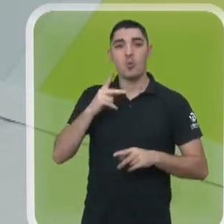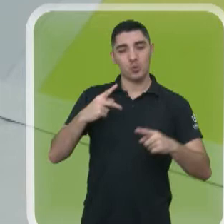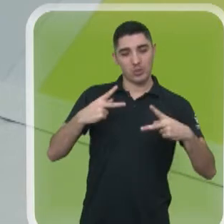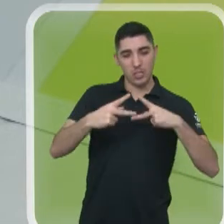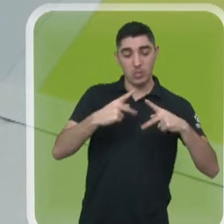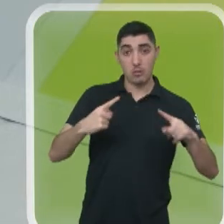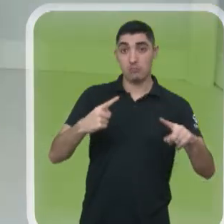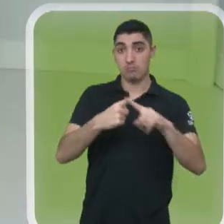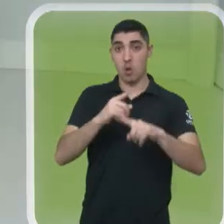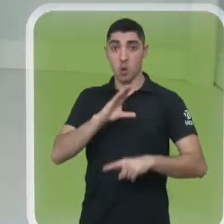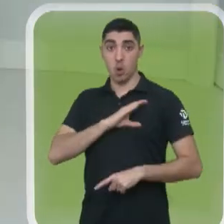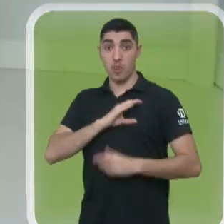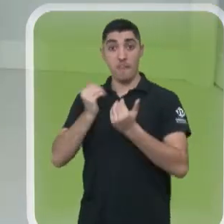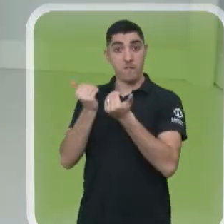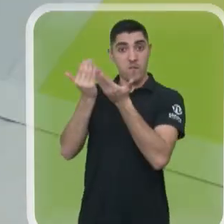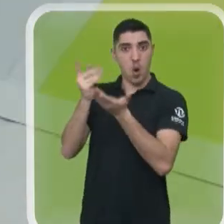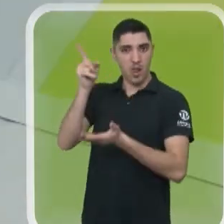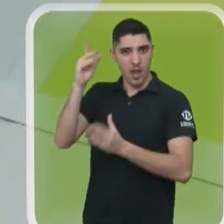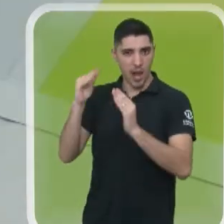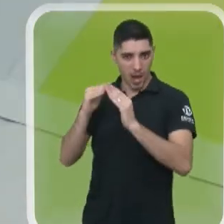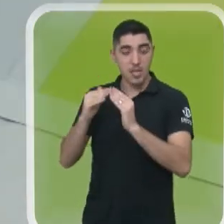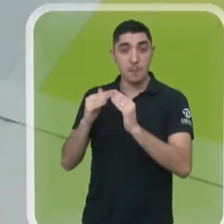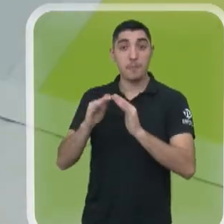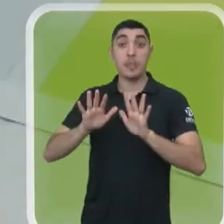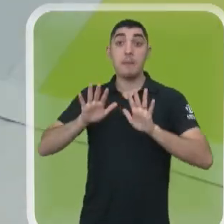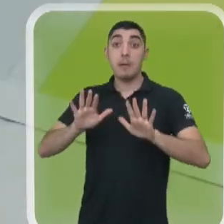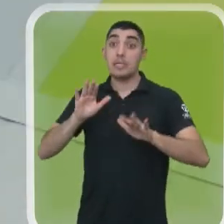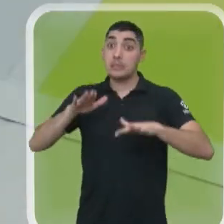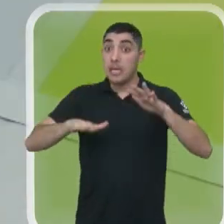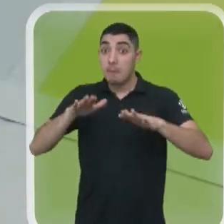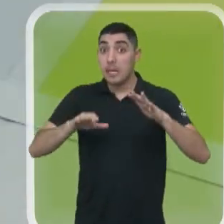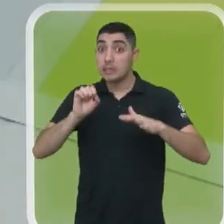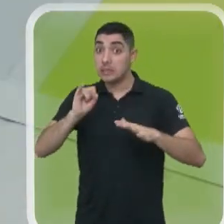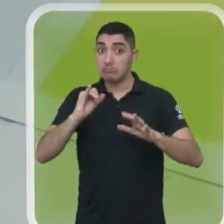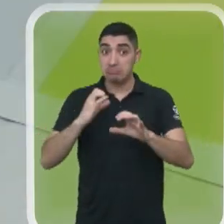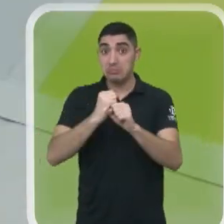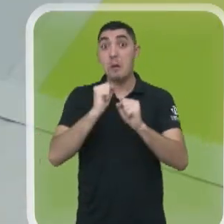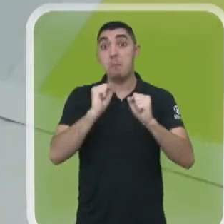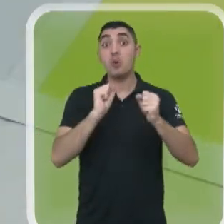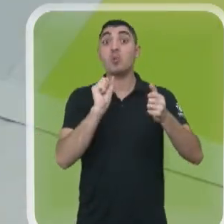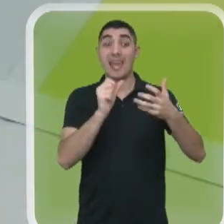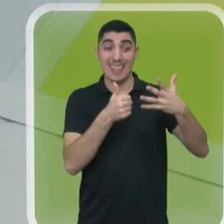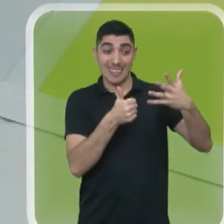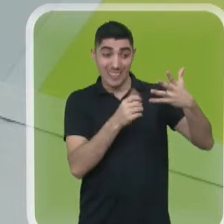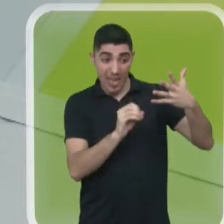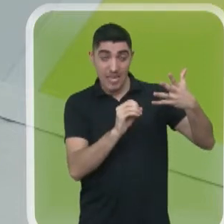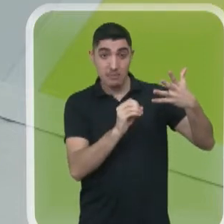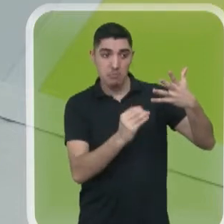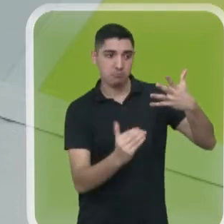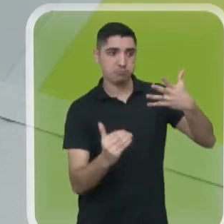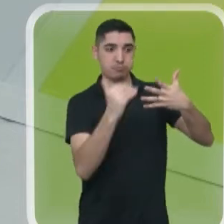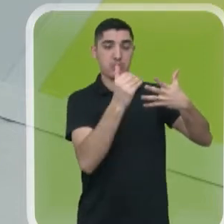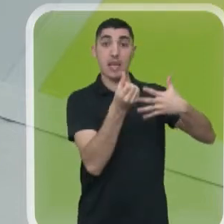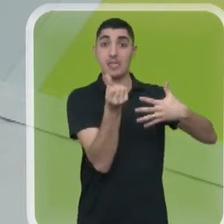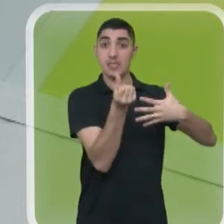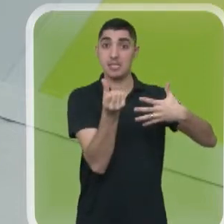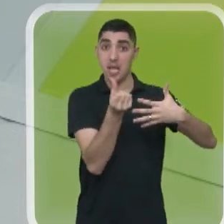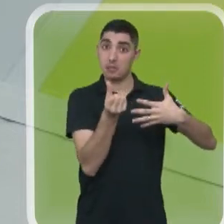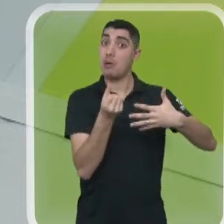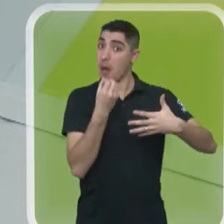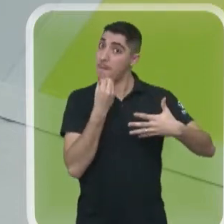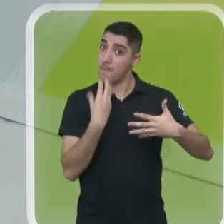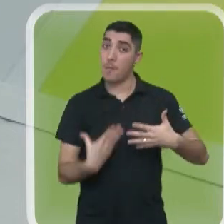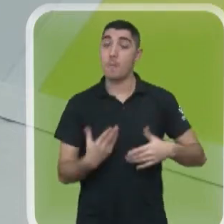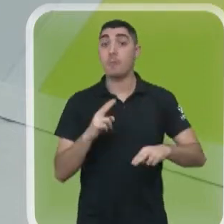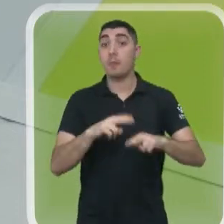São Jorge se vencer e dependendo da combinação de resultados São José pode pular da décima para a sexta posição que seria muito